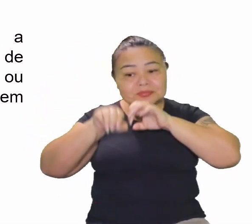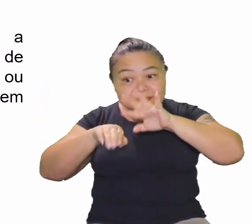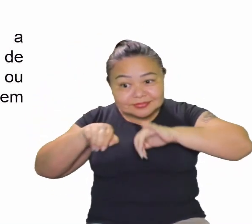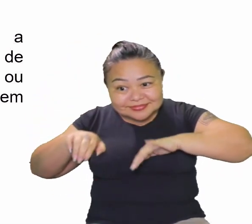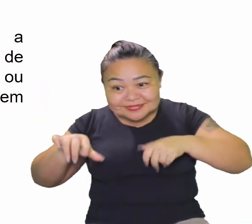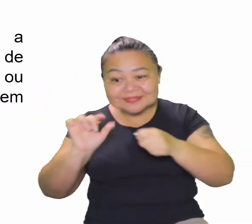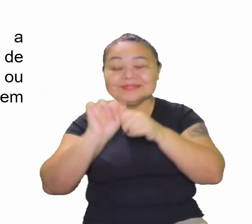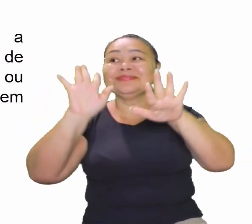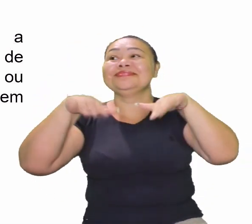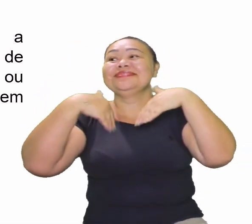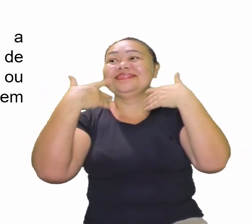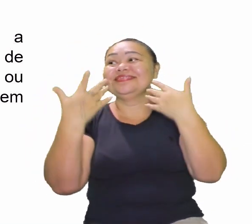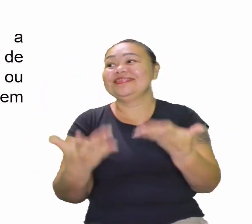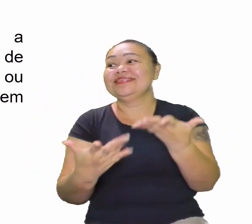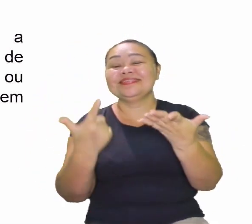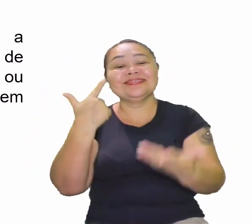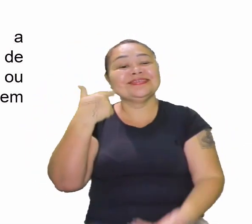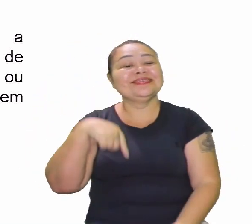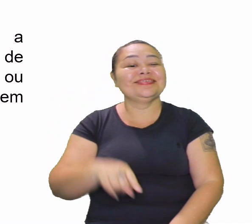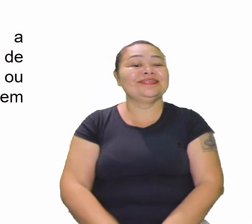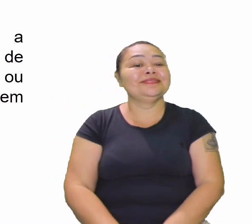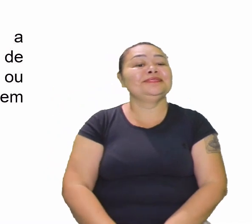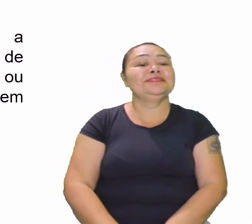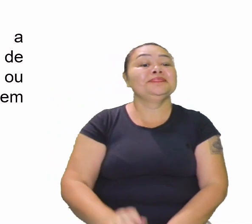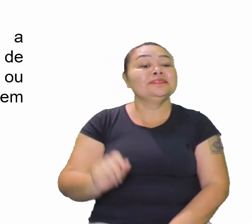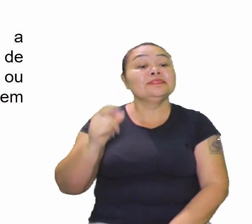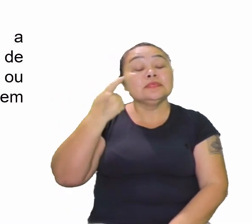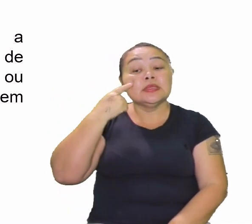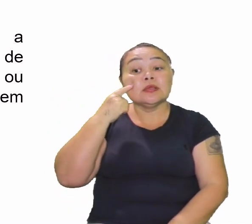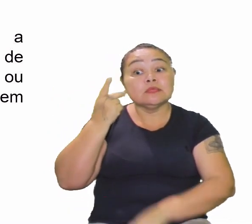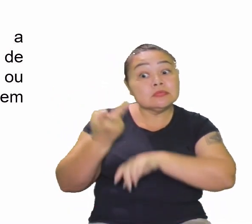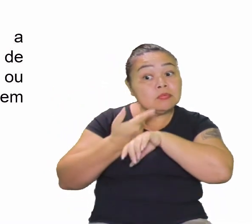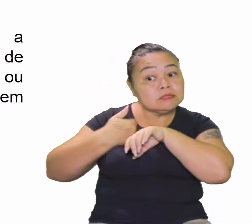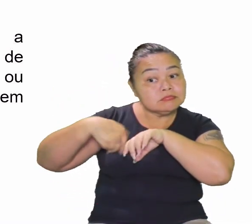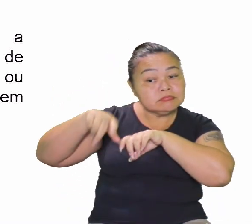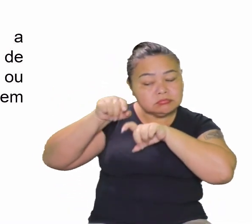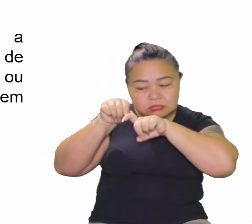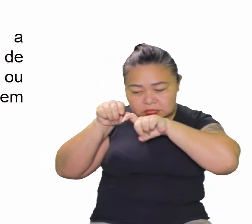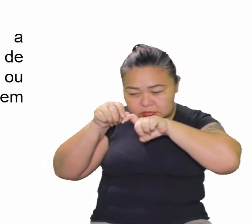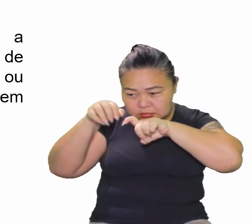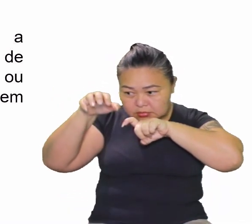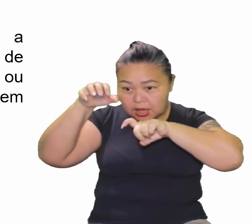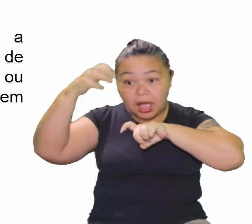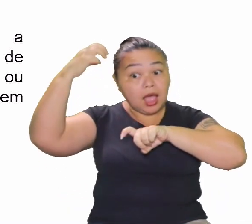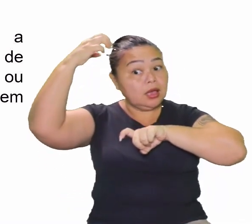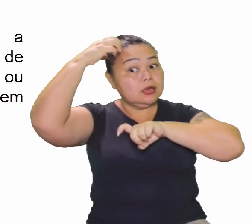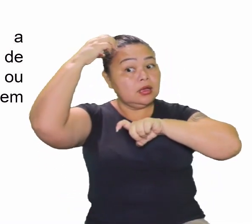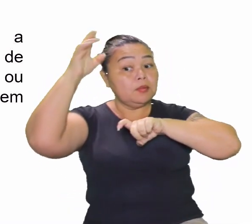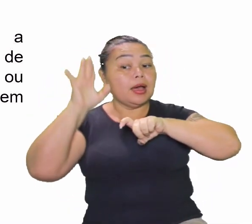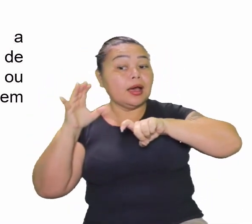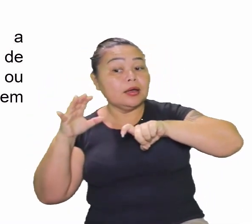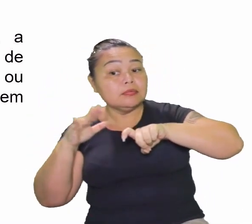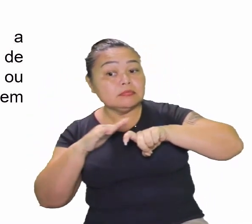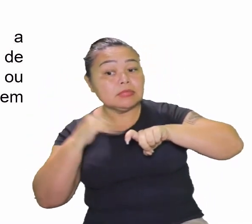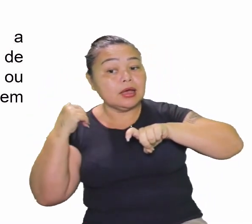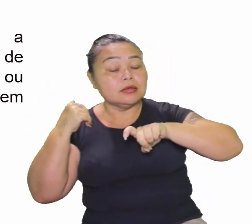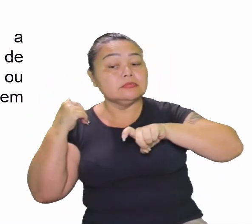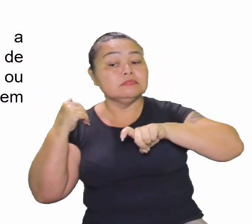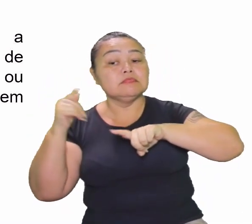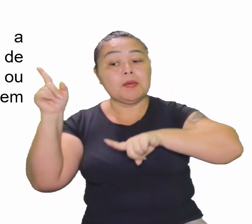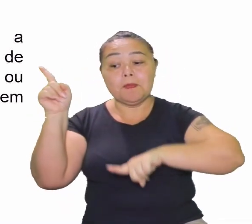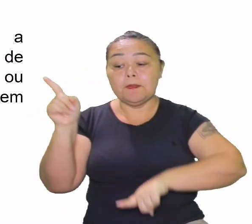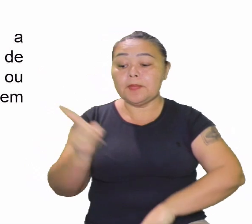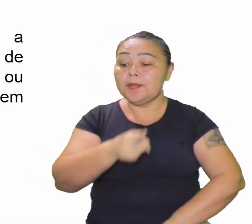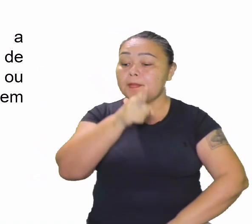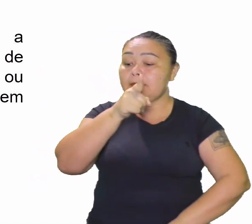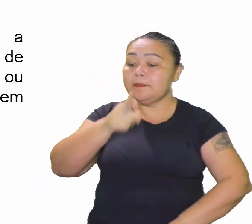procurando tem que ter o foco, a rainha, para matá-la, neutralizar esse